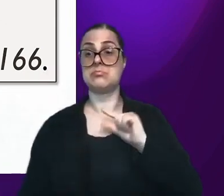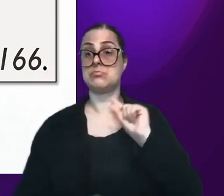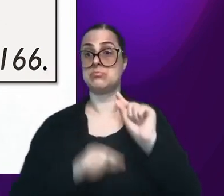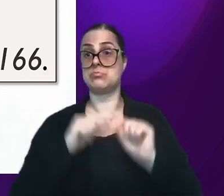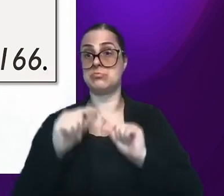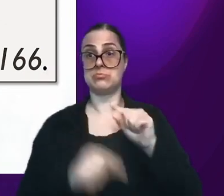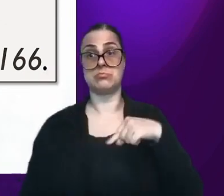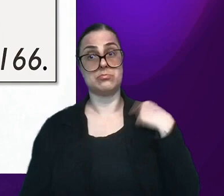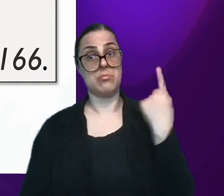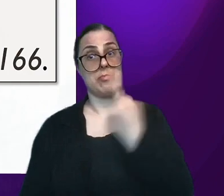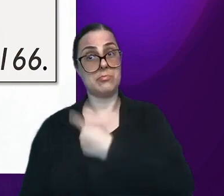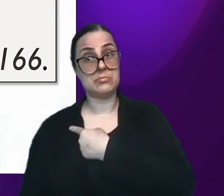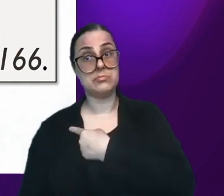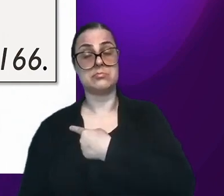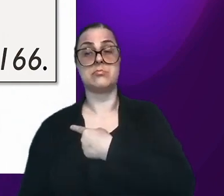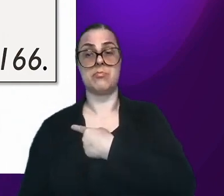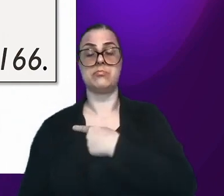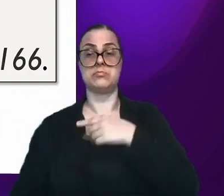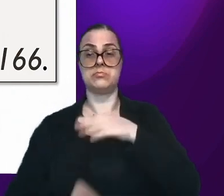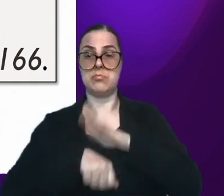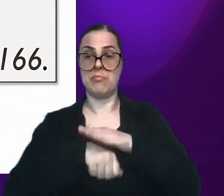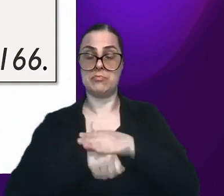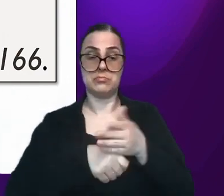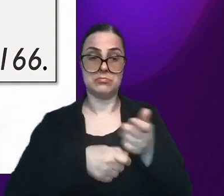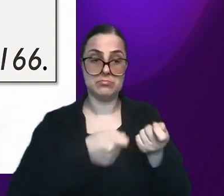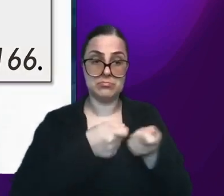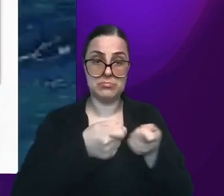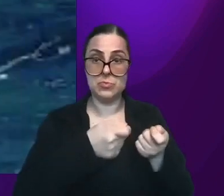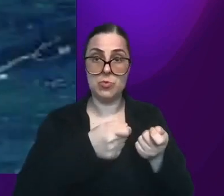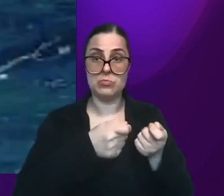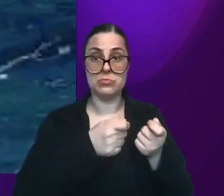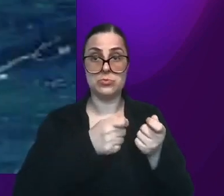não levar os pacientes à inundação.